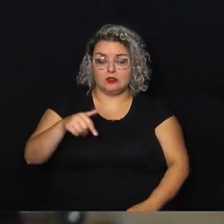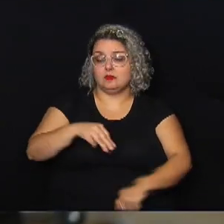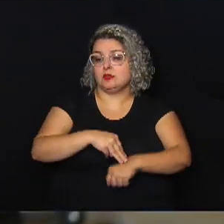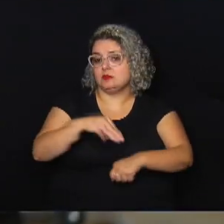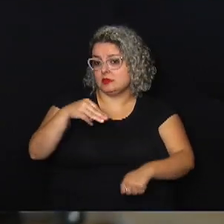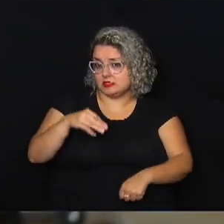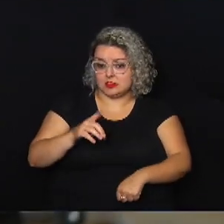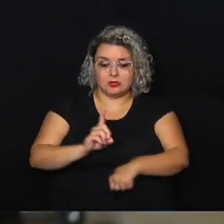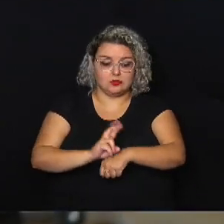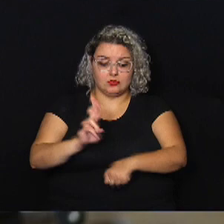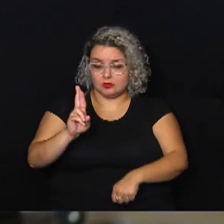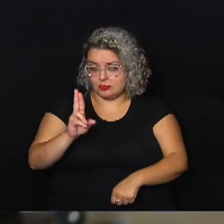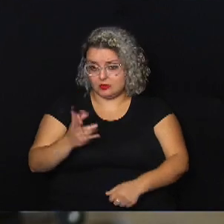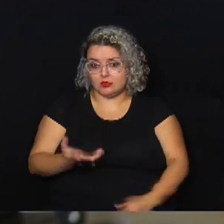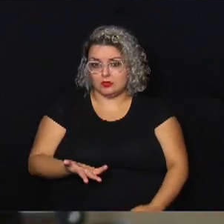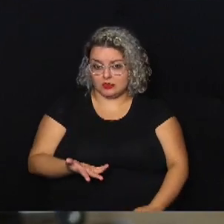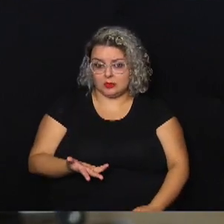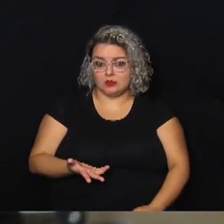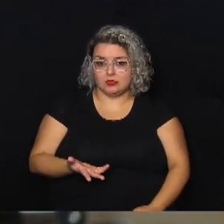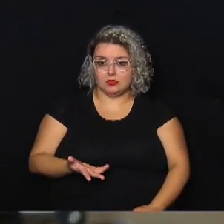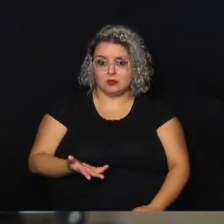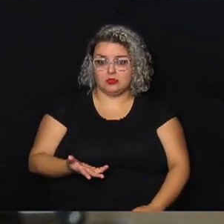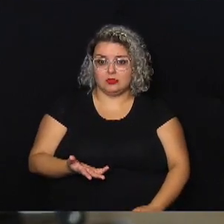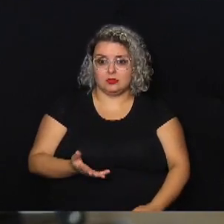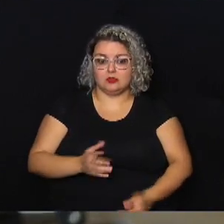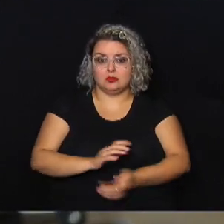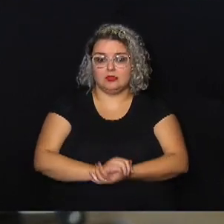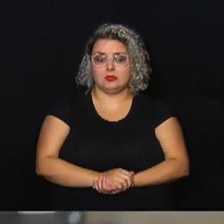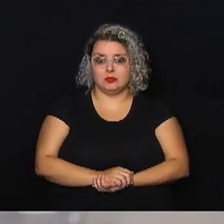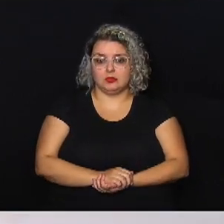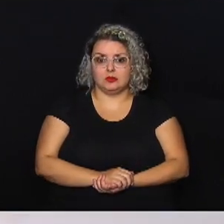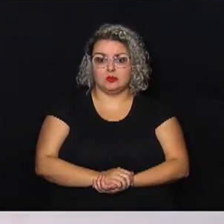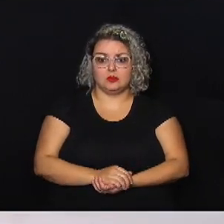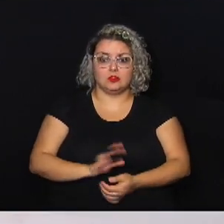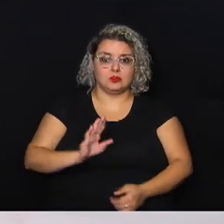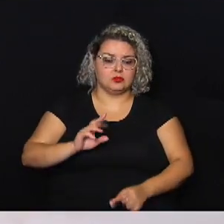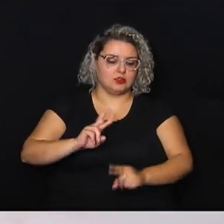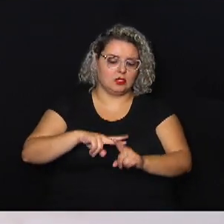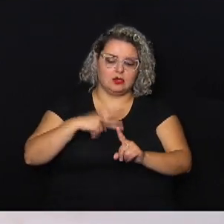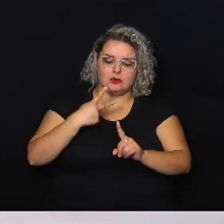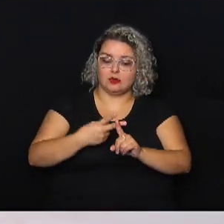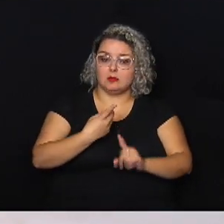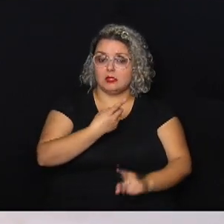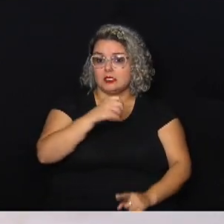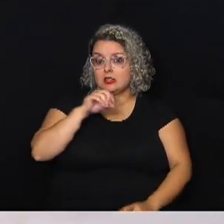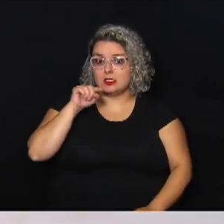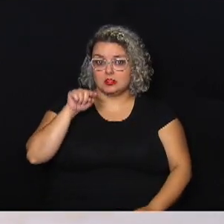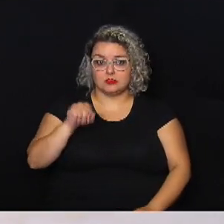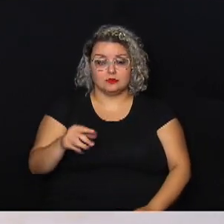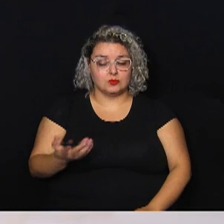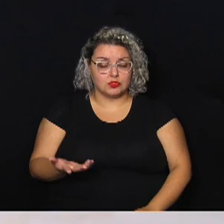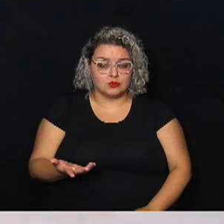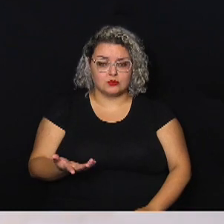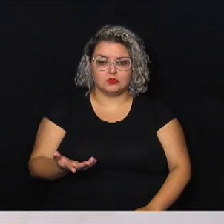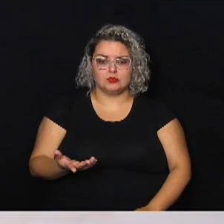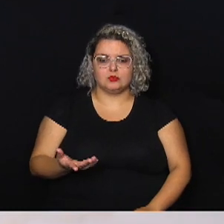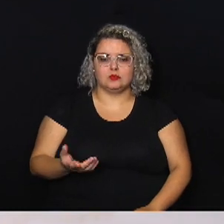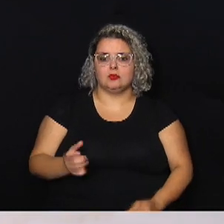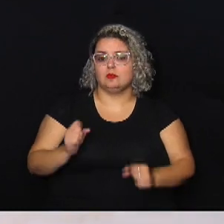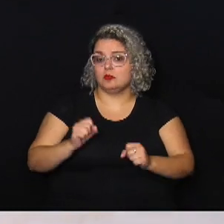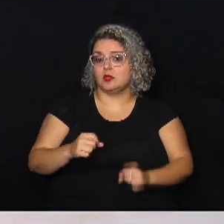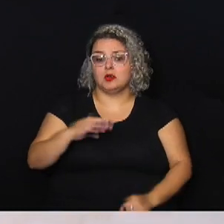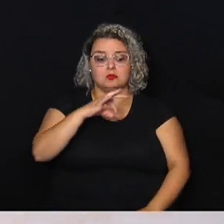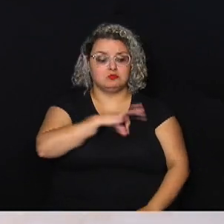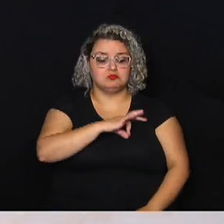doutorado, você já dobra para R$10.000 no mestrado, sabe? No doutorado você já pode chegar a uns